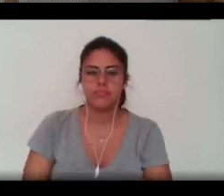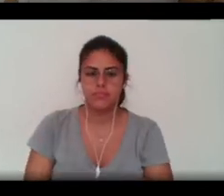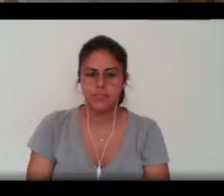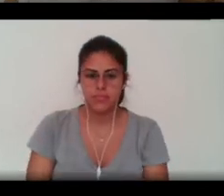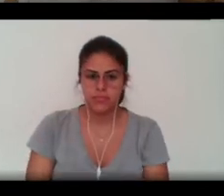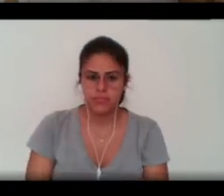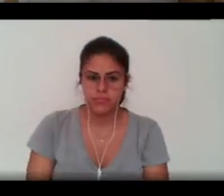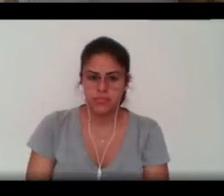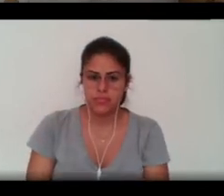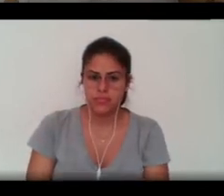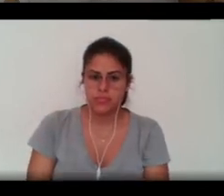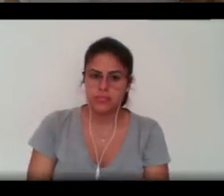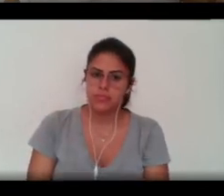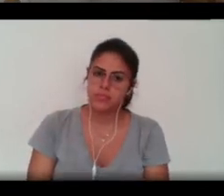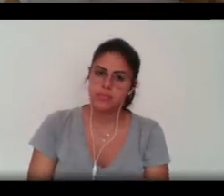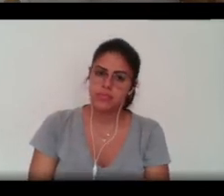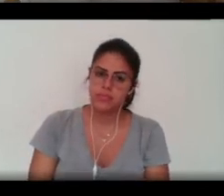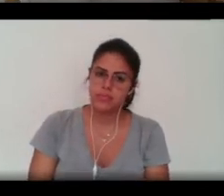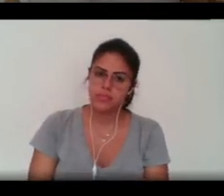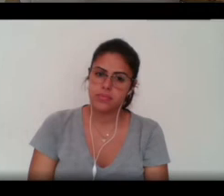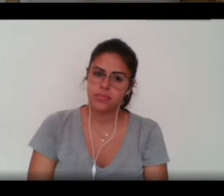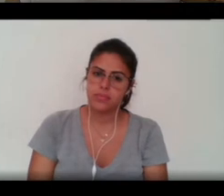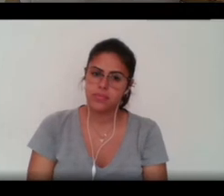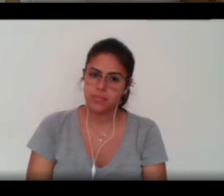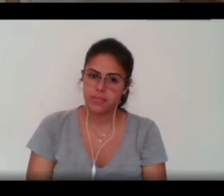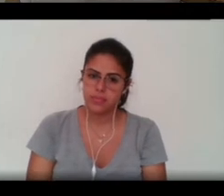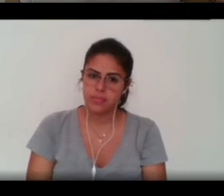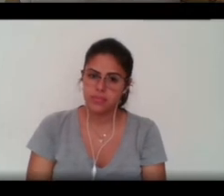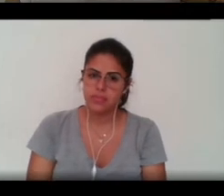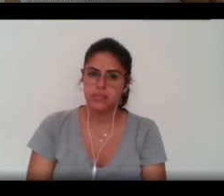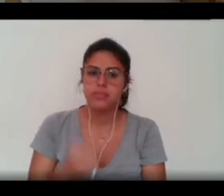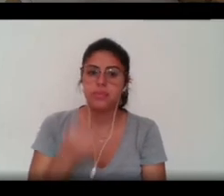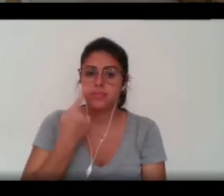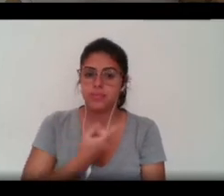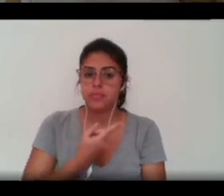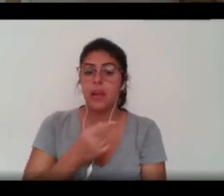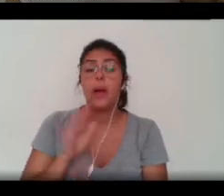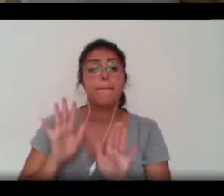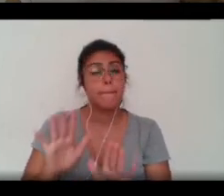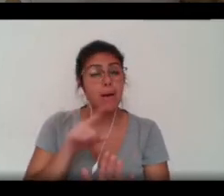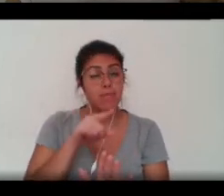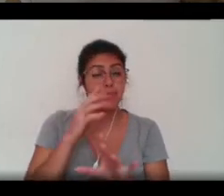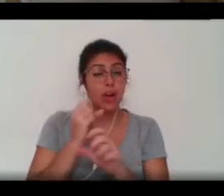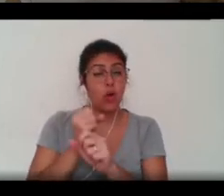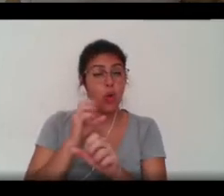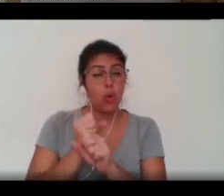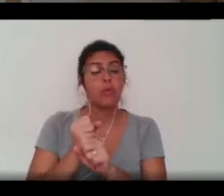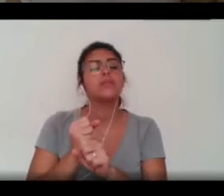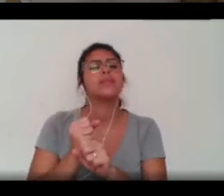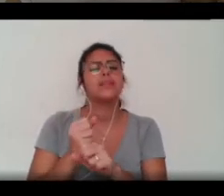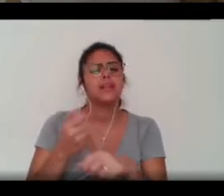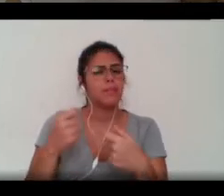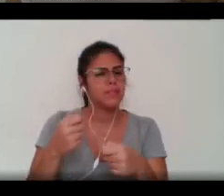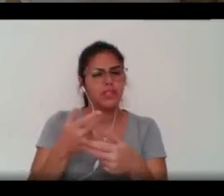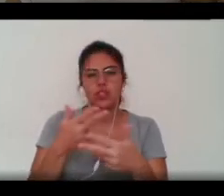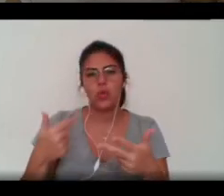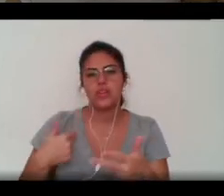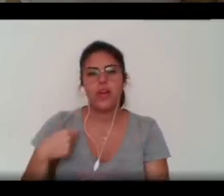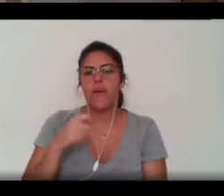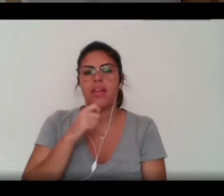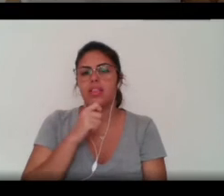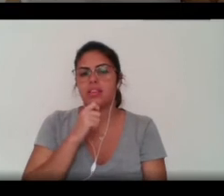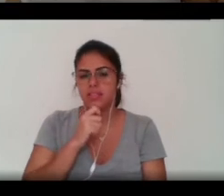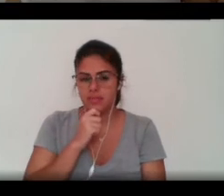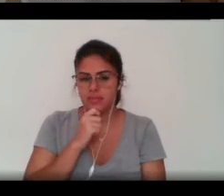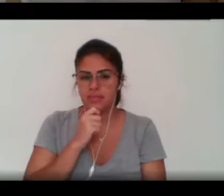de t dt. Só que para fazer essa conta, a gente vai ter que fazer uma coisa que eu não fiz lá em cima. É uma expressão